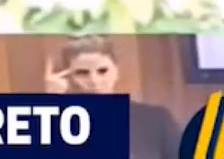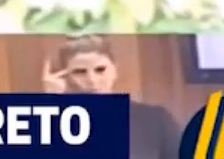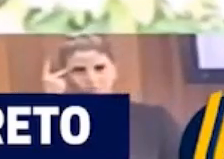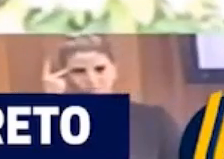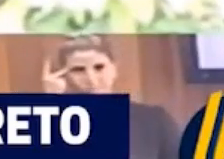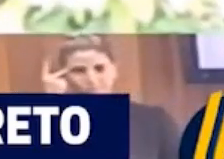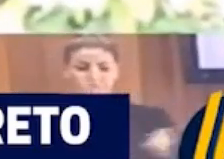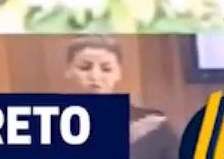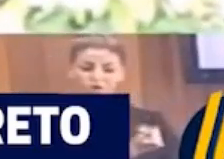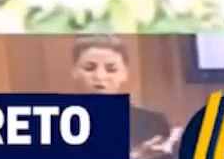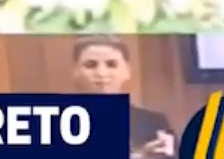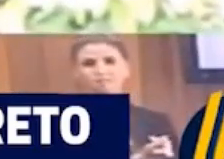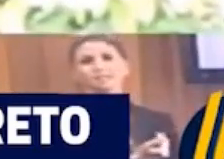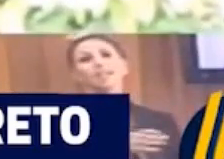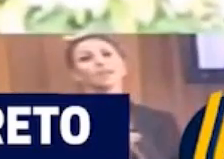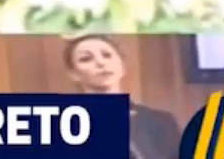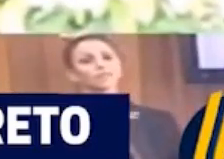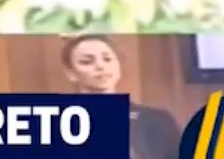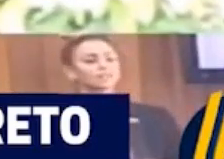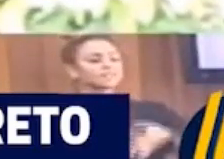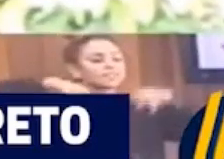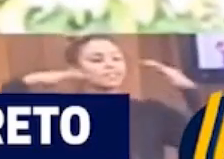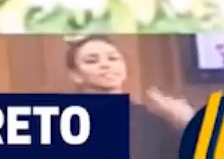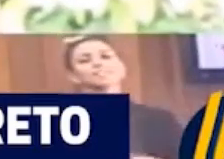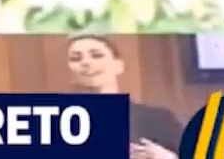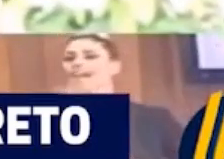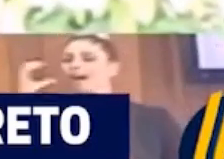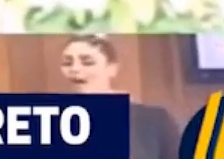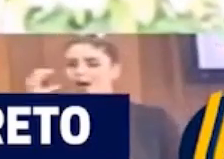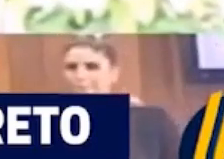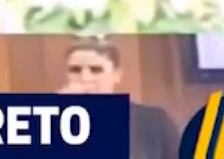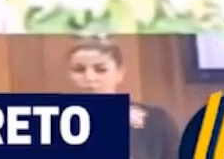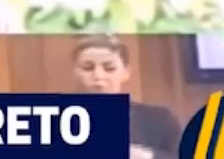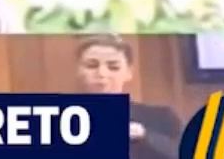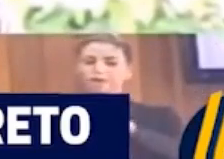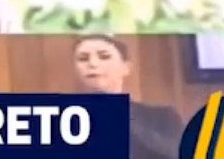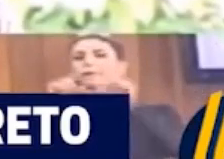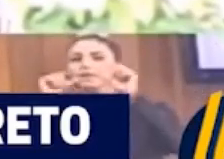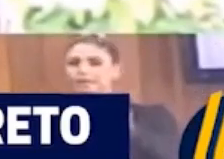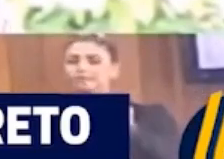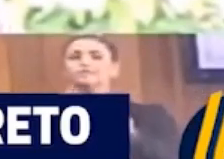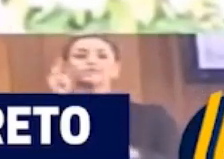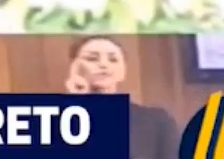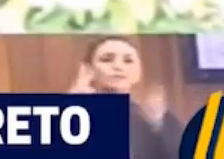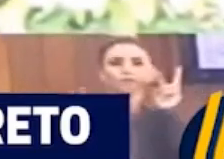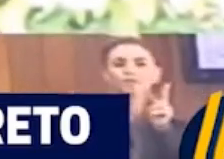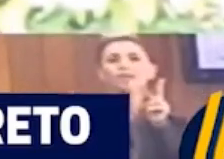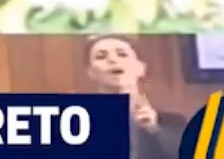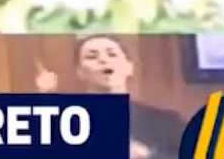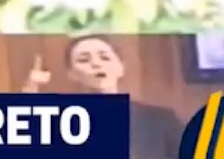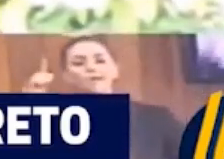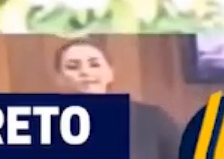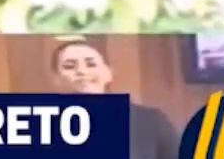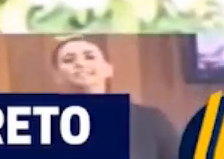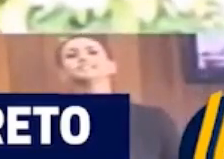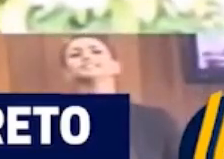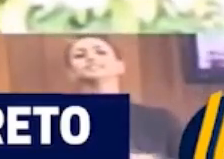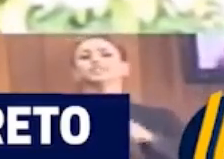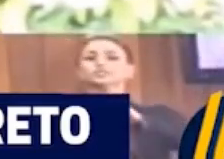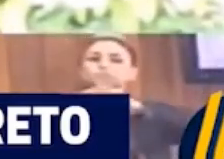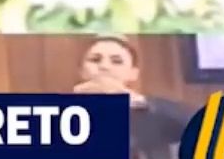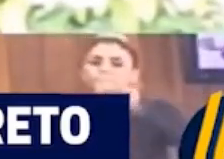Rapidinho, muito, muito, muito em pouco tempo, nós vamos ver ali o dia